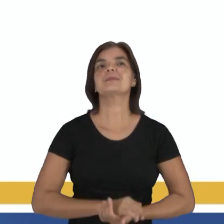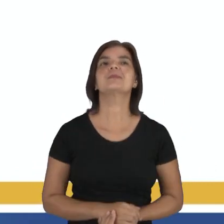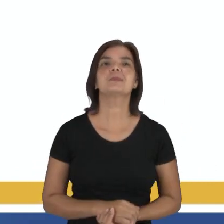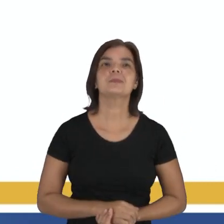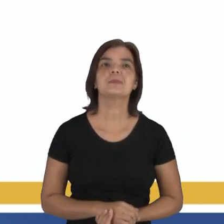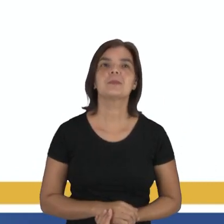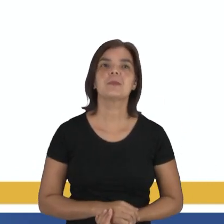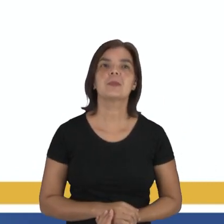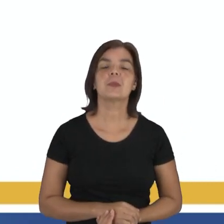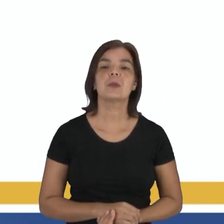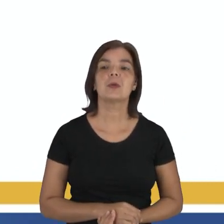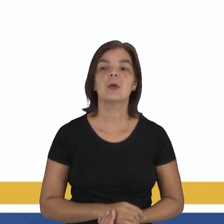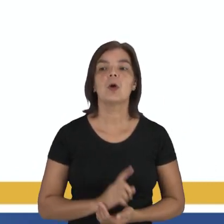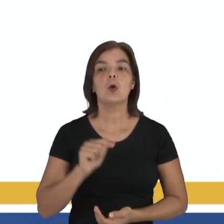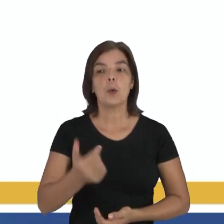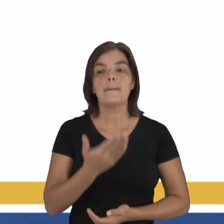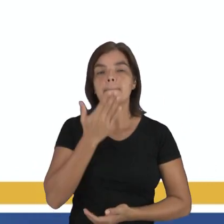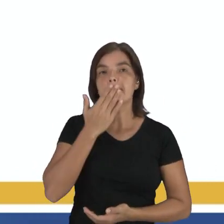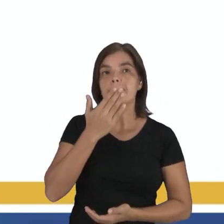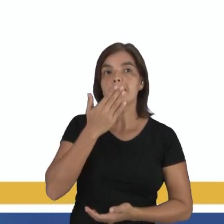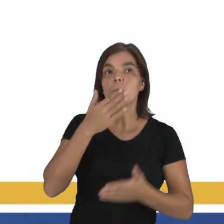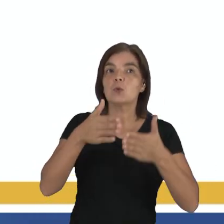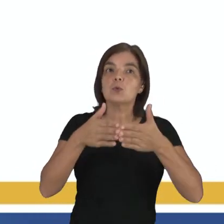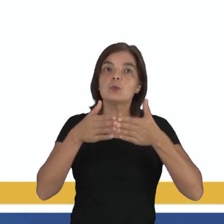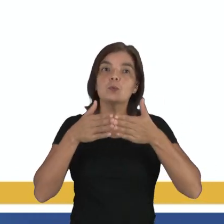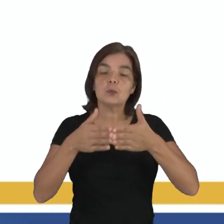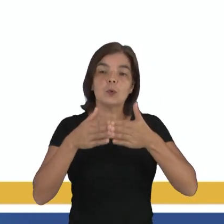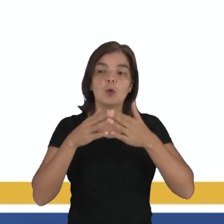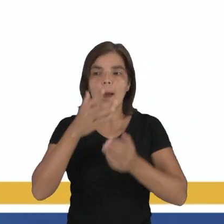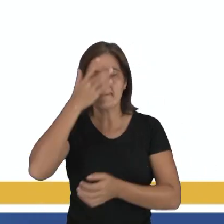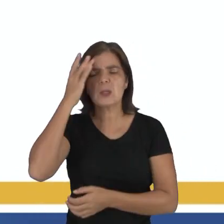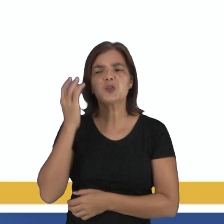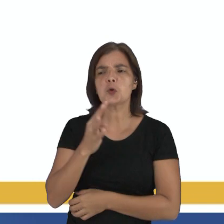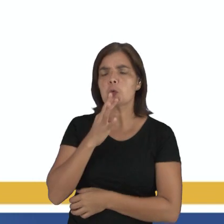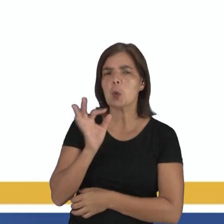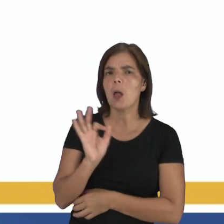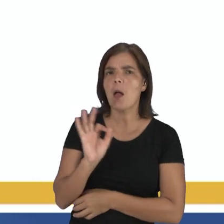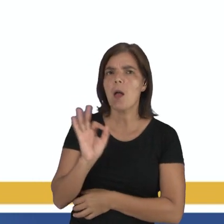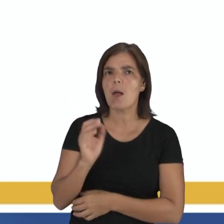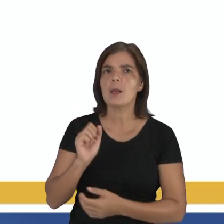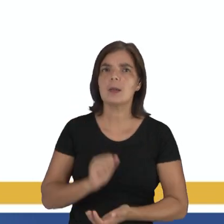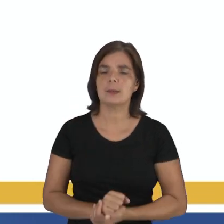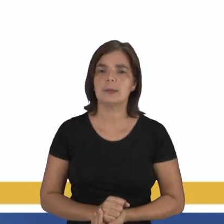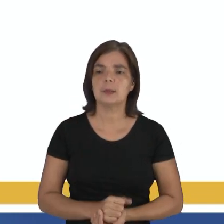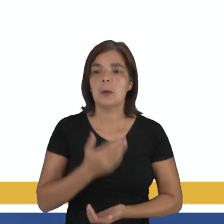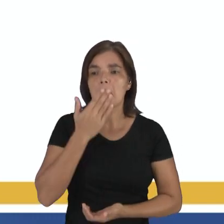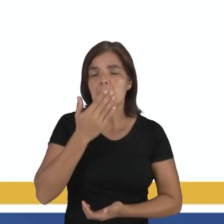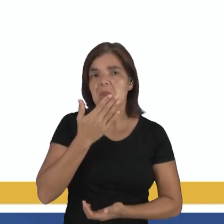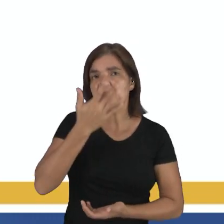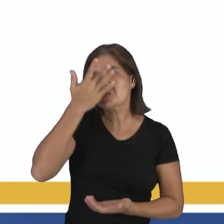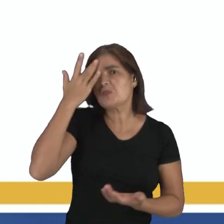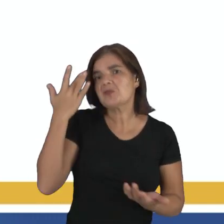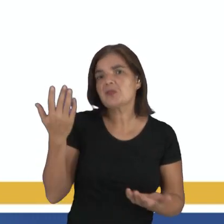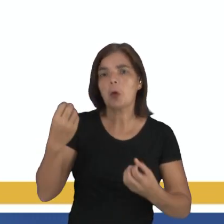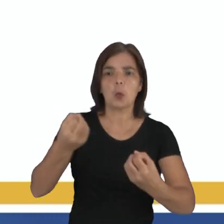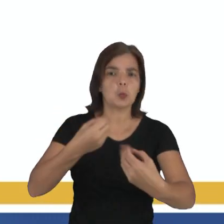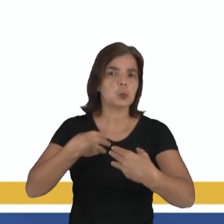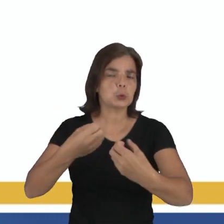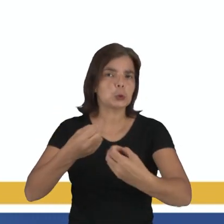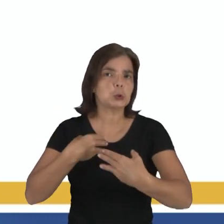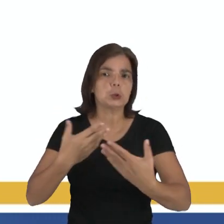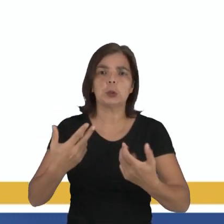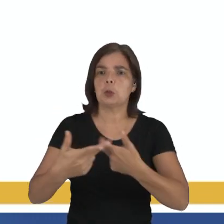informal. O outro momento, para pedir um favor a um desconhecido, pedir que alguém te ensine